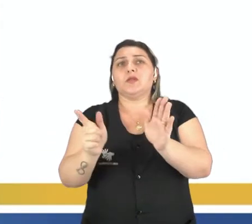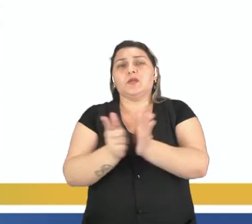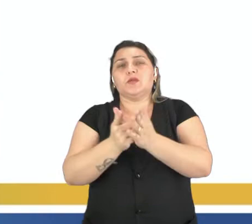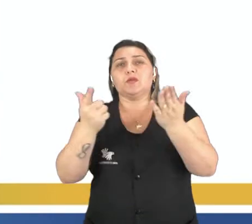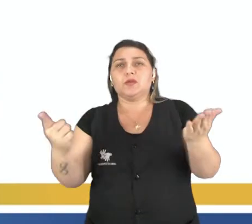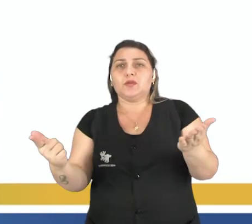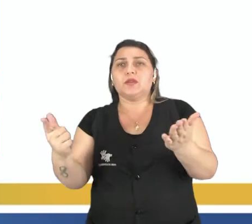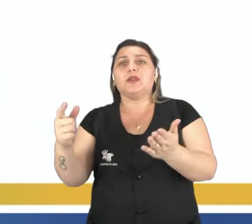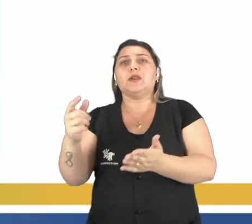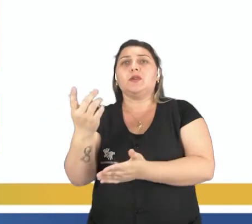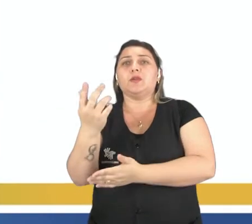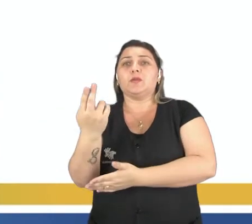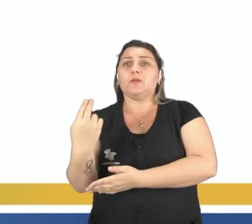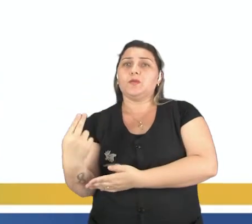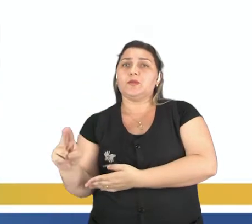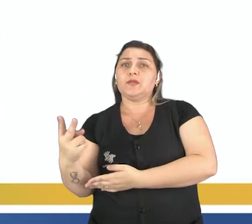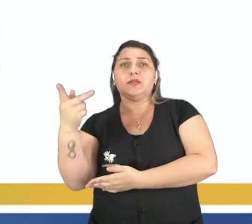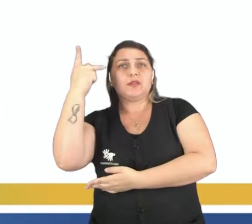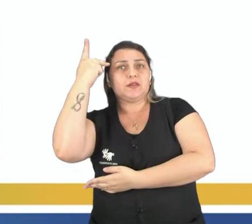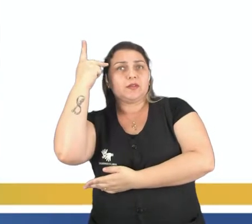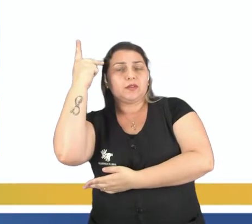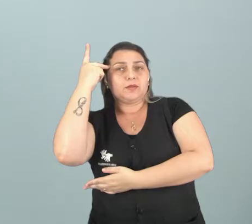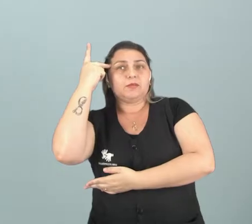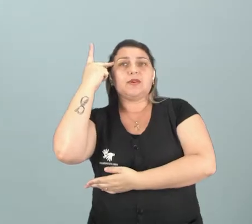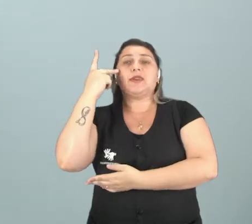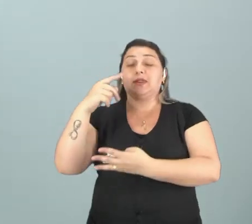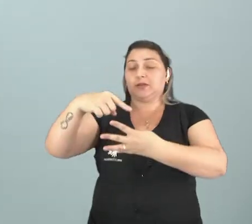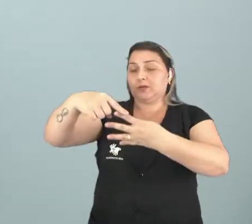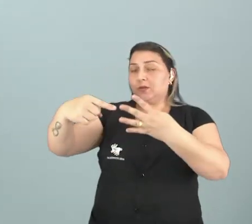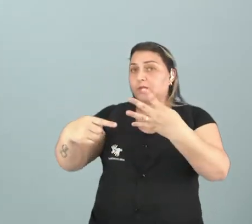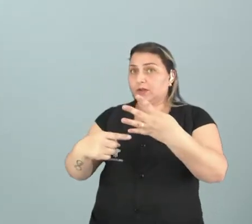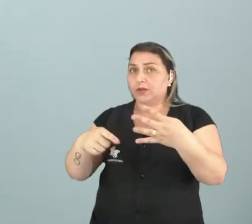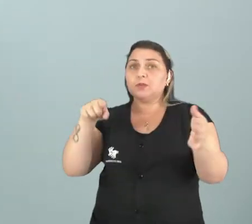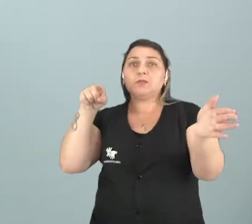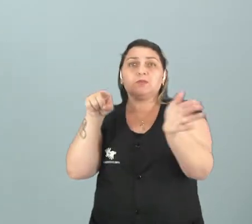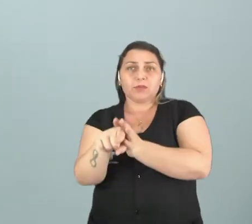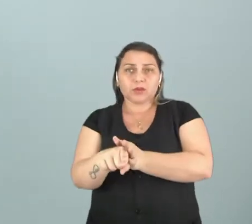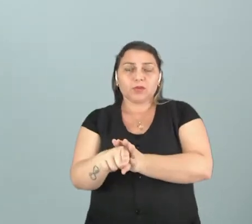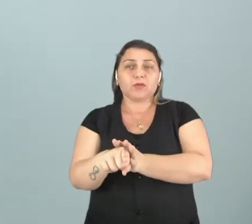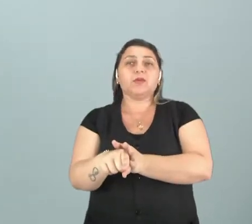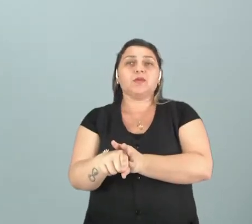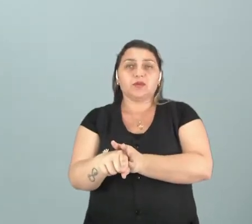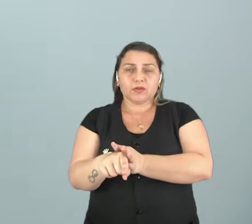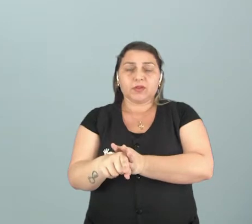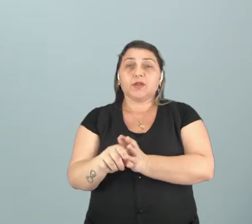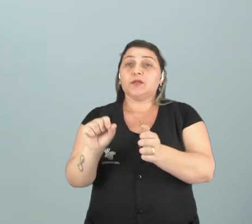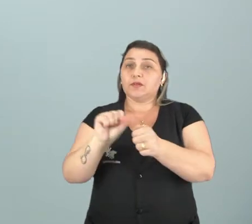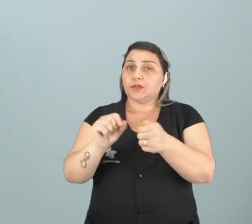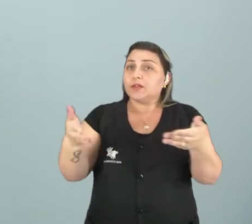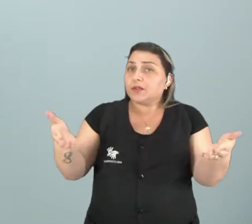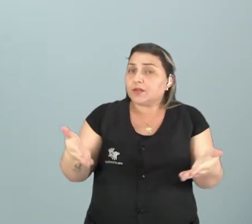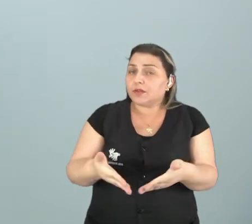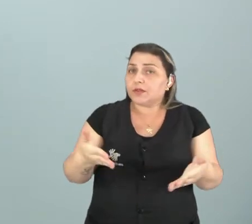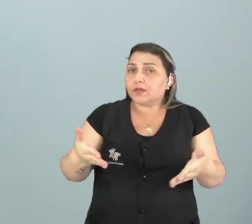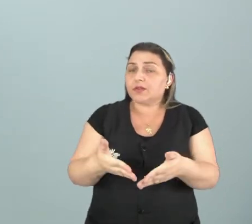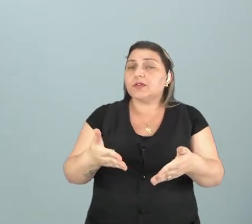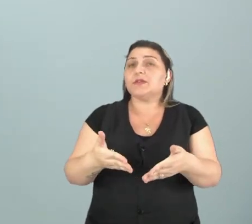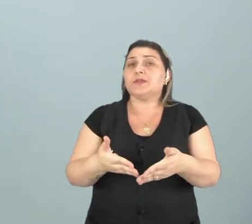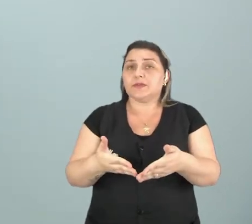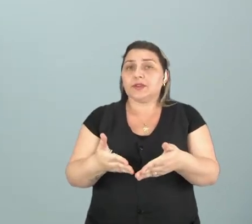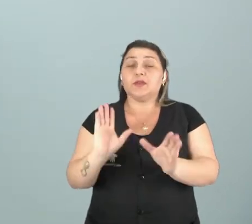da Universidade de São Paulo. Então, observem que essas 4 perguntas, né, que eu fiz agora anteriormente,